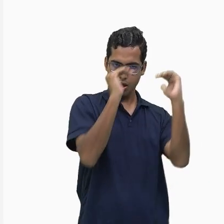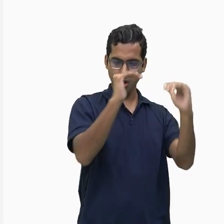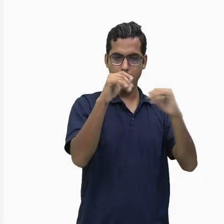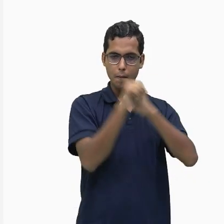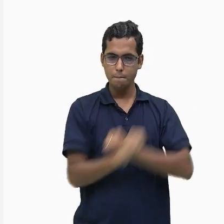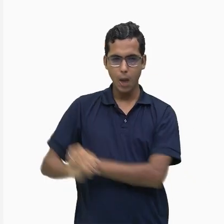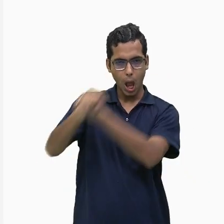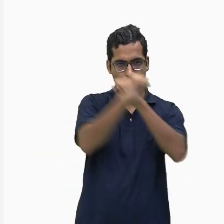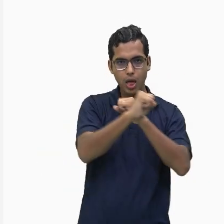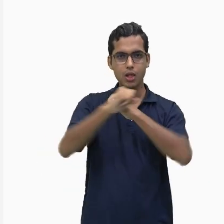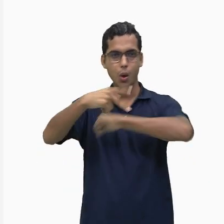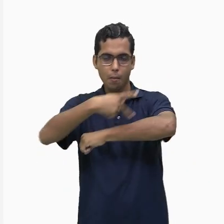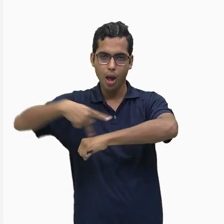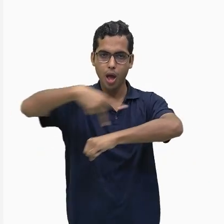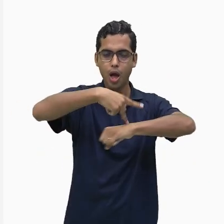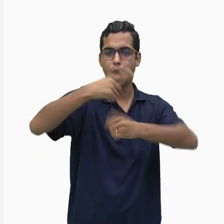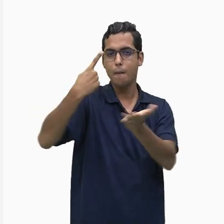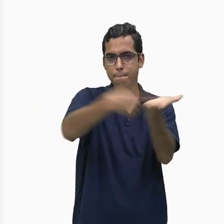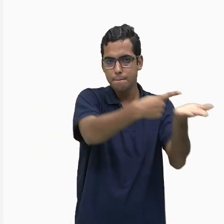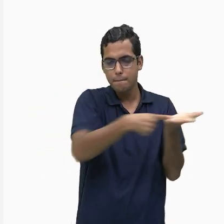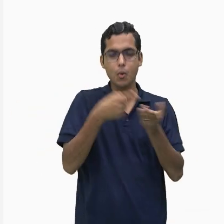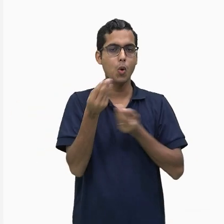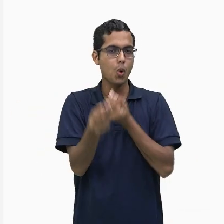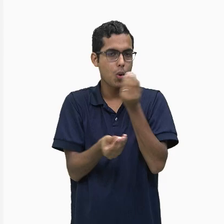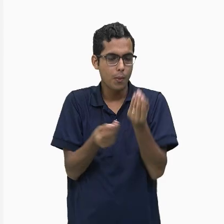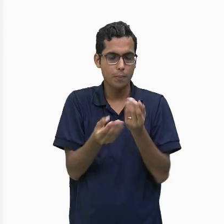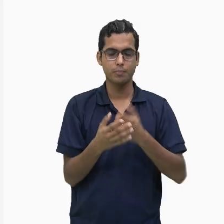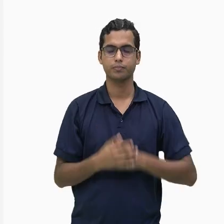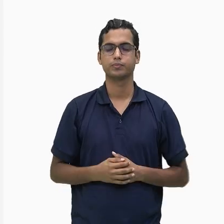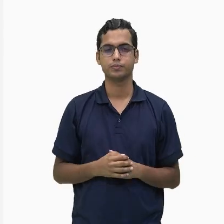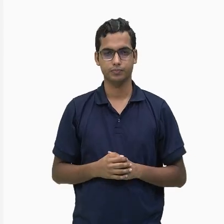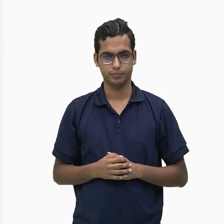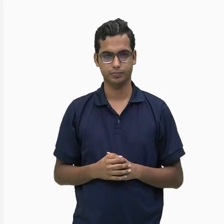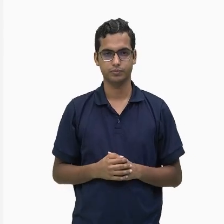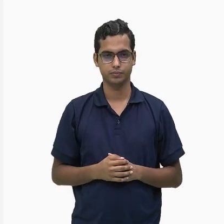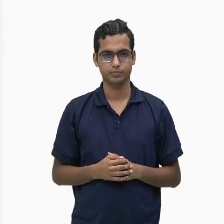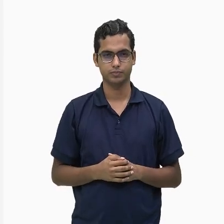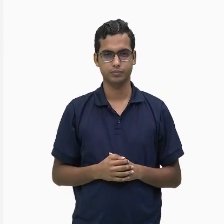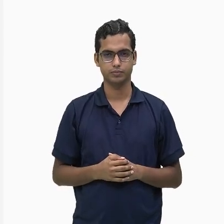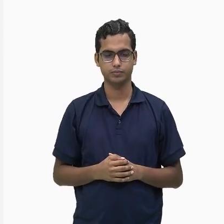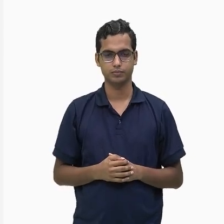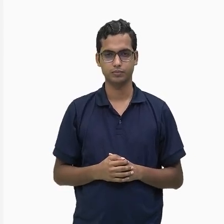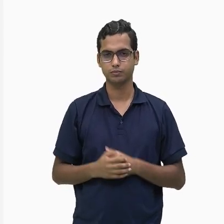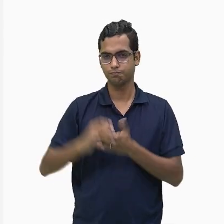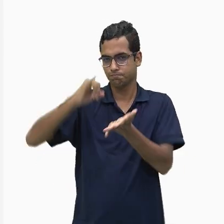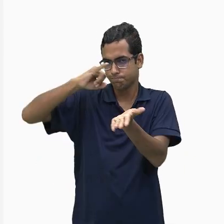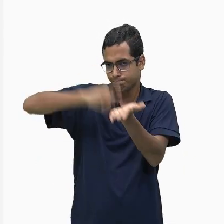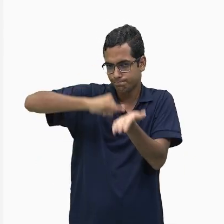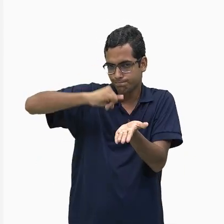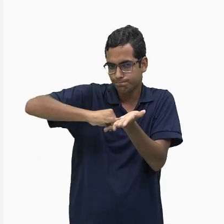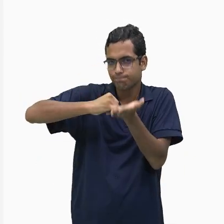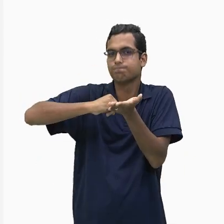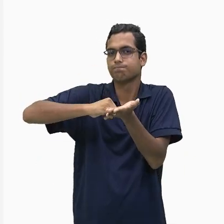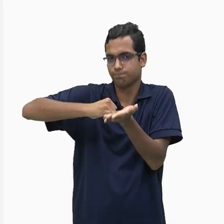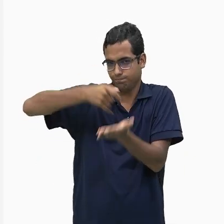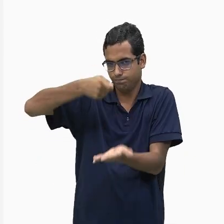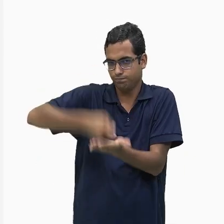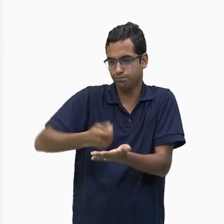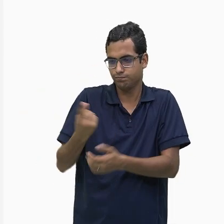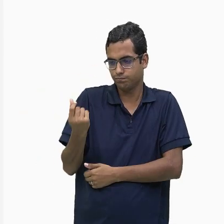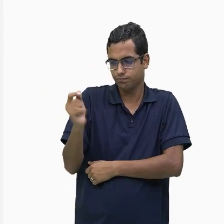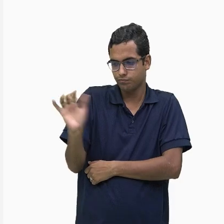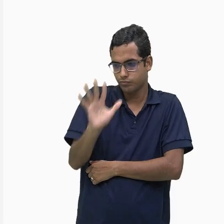se concretizou na forma ali de pesados impostos sobre os produtos de